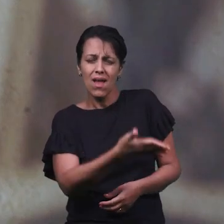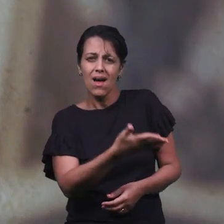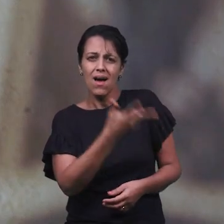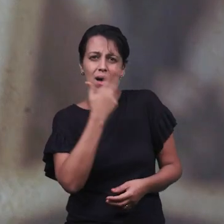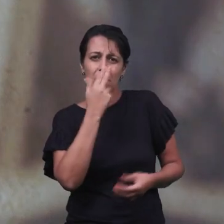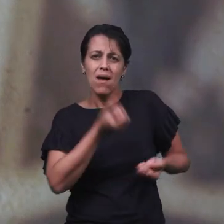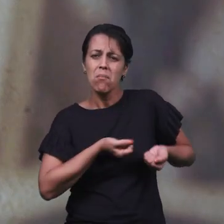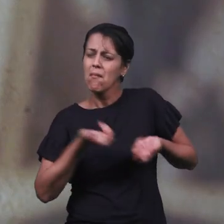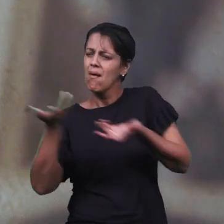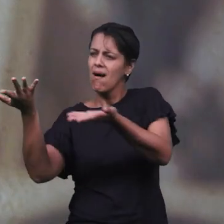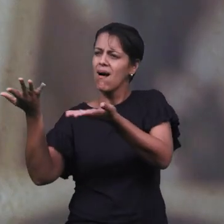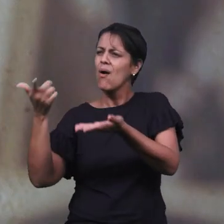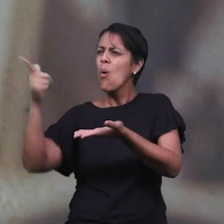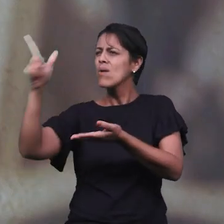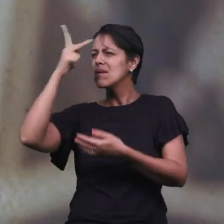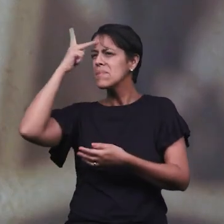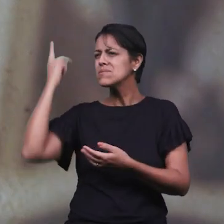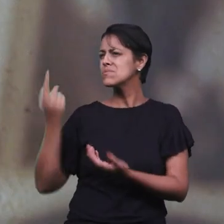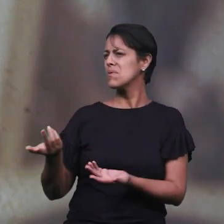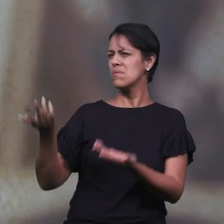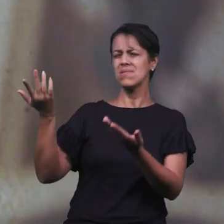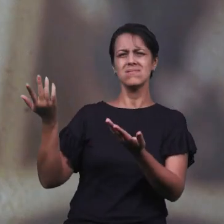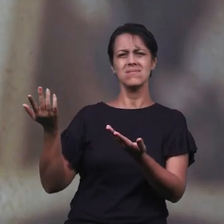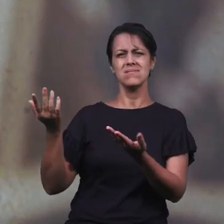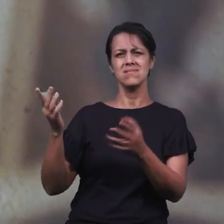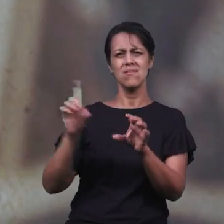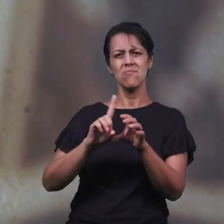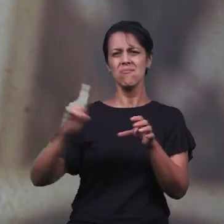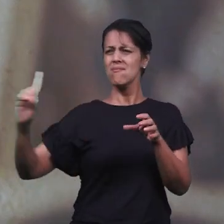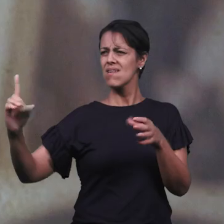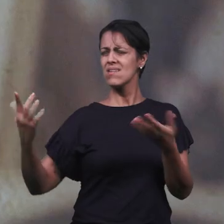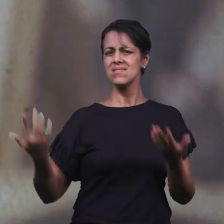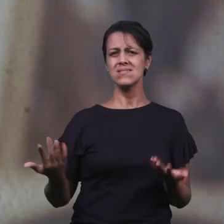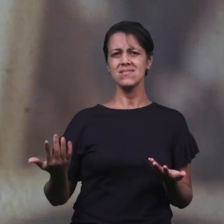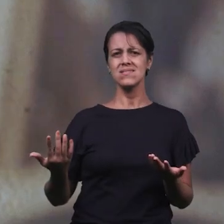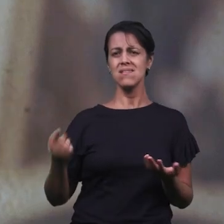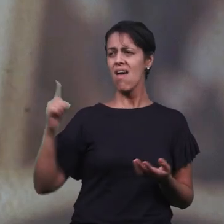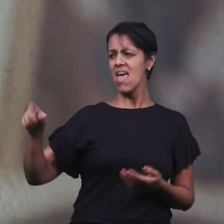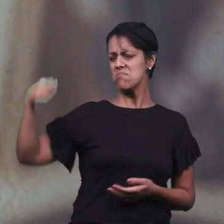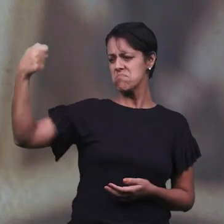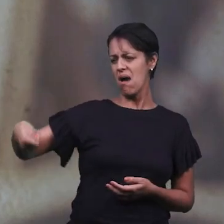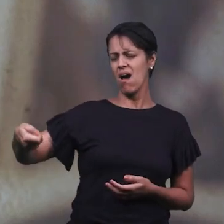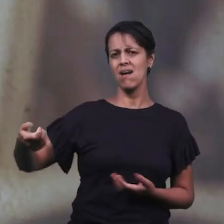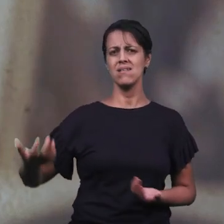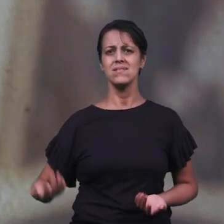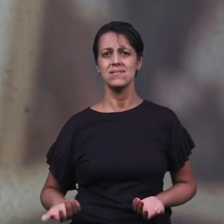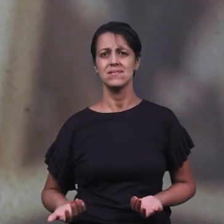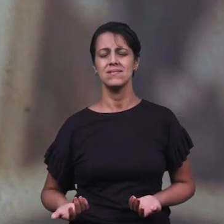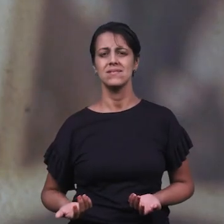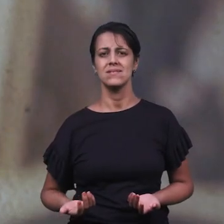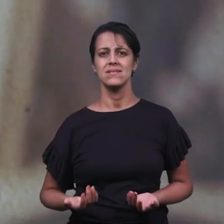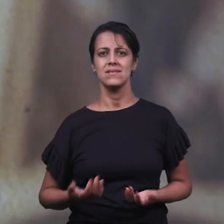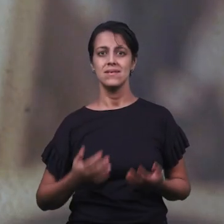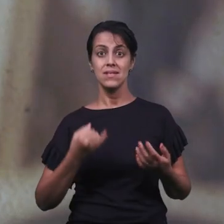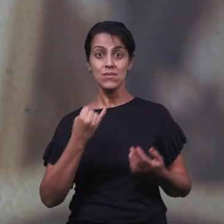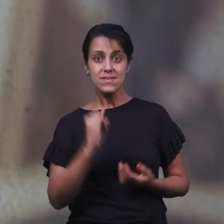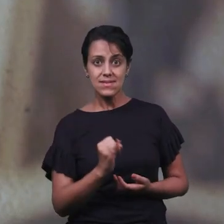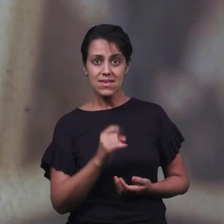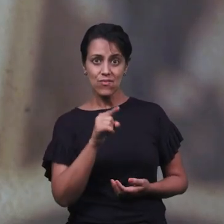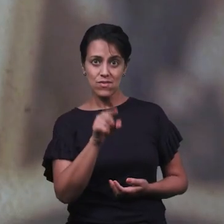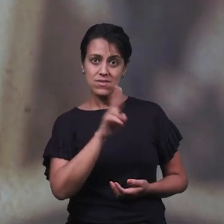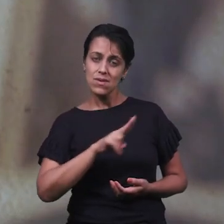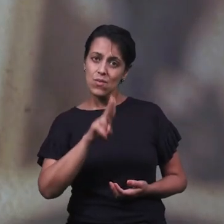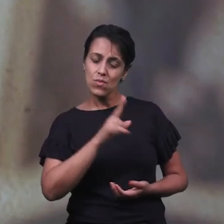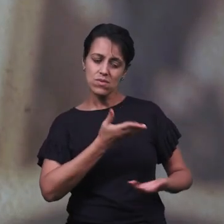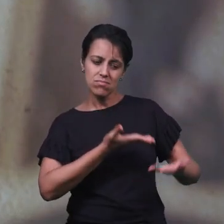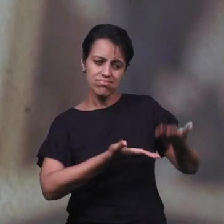acabou delegando isso para um estranho, no caso o juiz, dá uma decisão. Entendeu? Então, quando você se